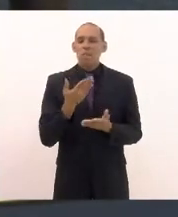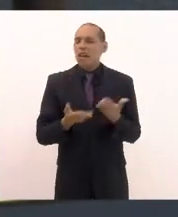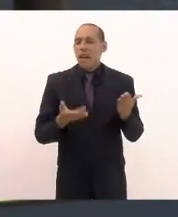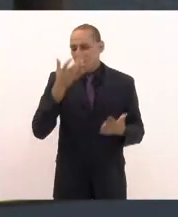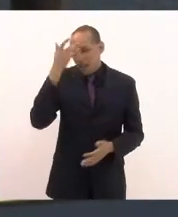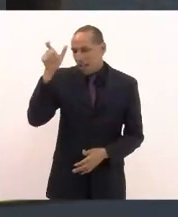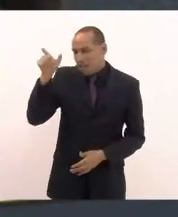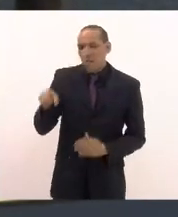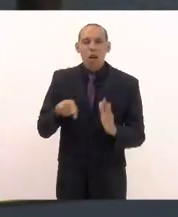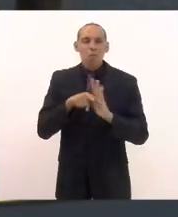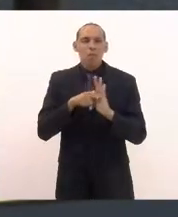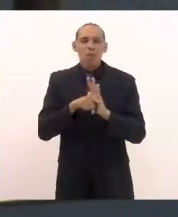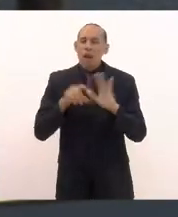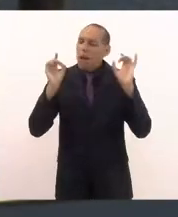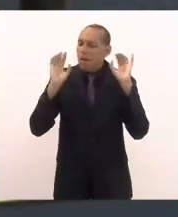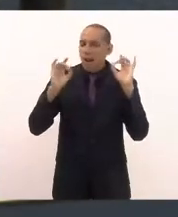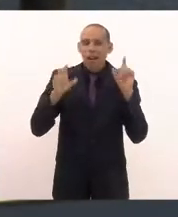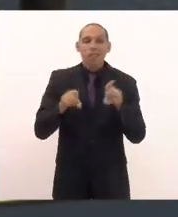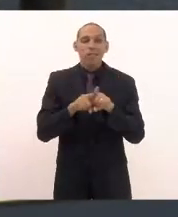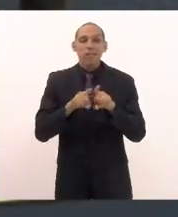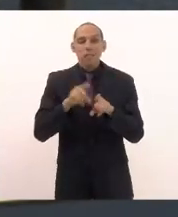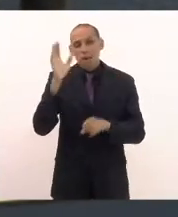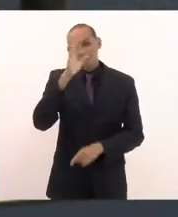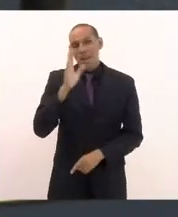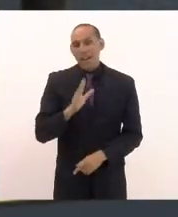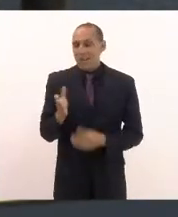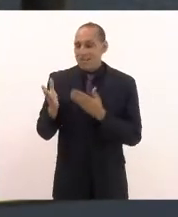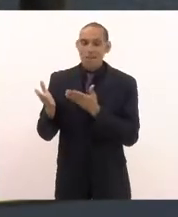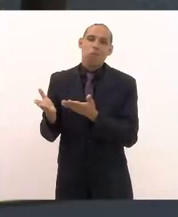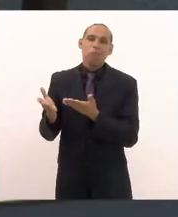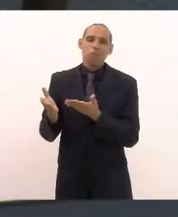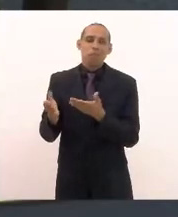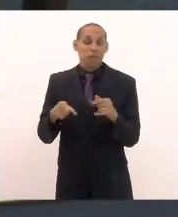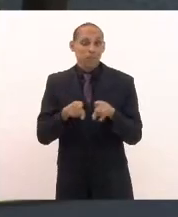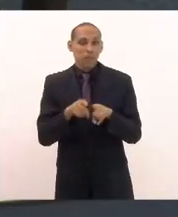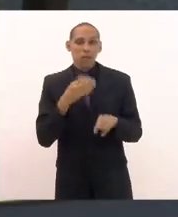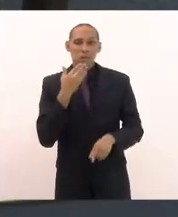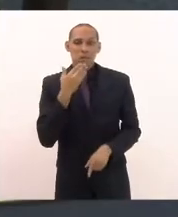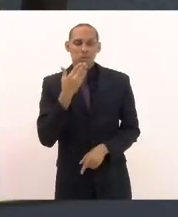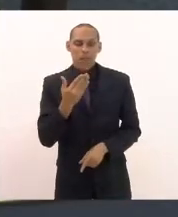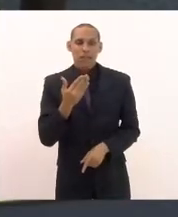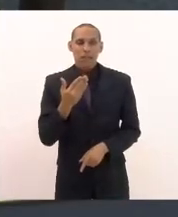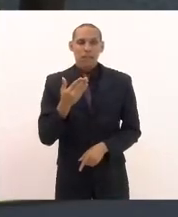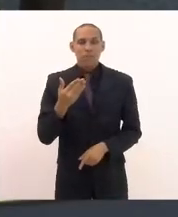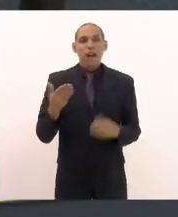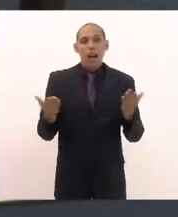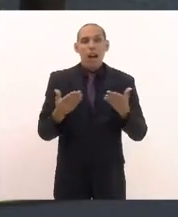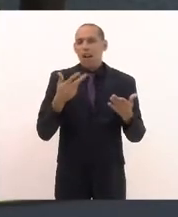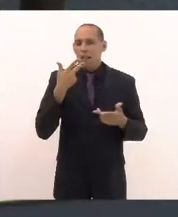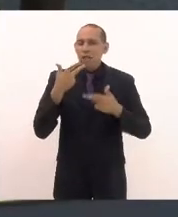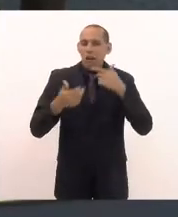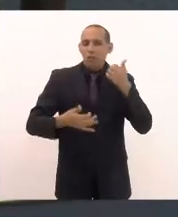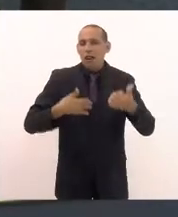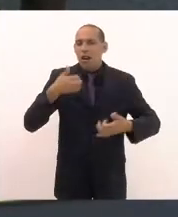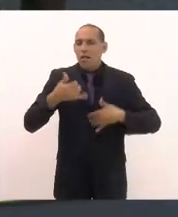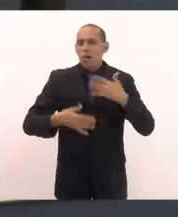brilhante pesquisador, mas um grande brasileiro. Quero pedir também para fazer uso dessa fala para